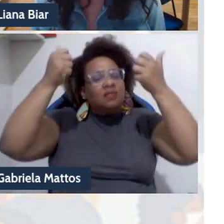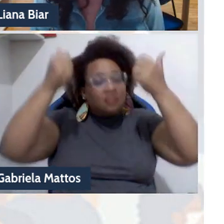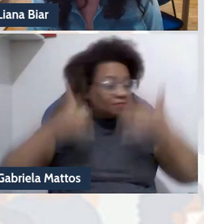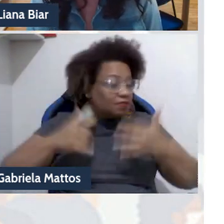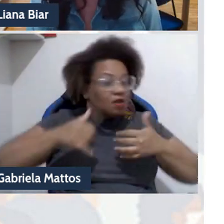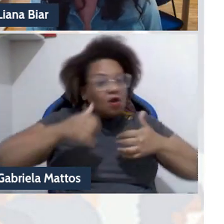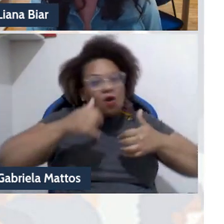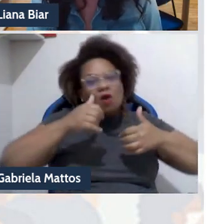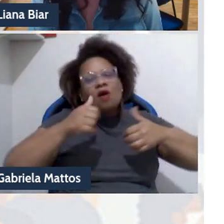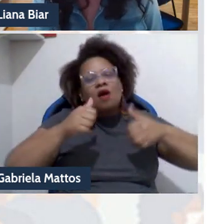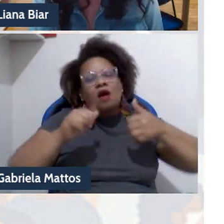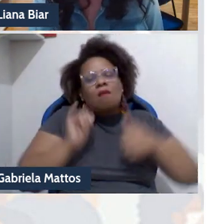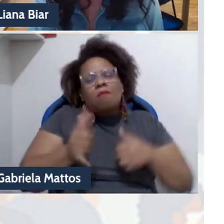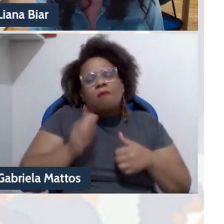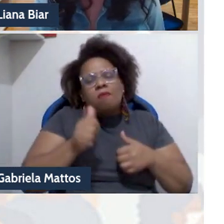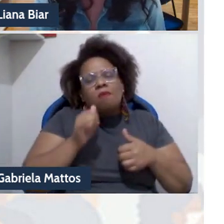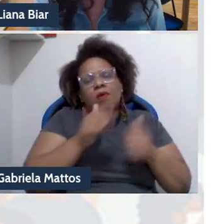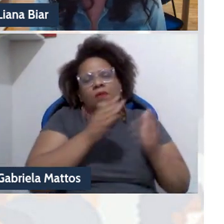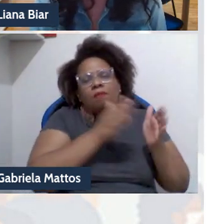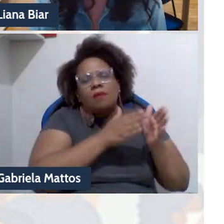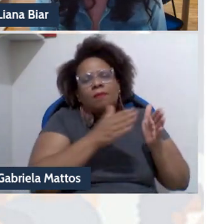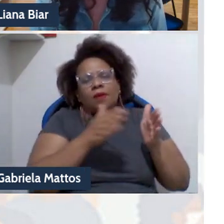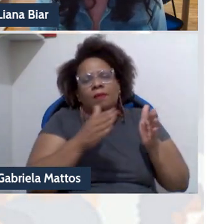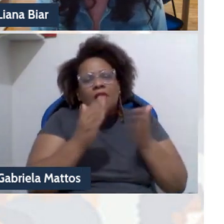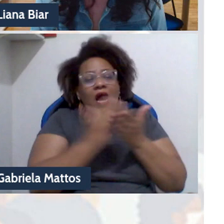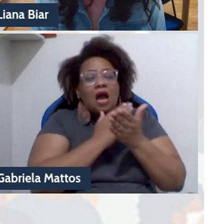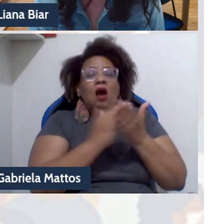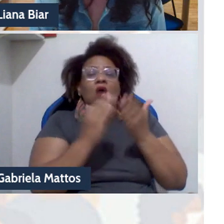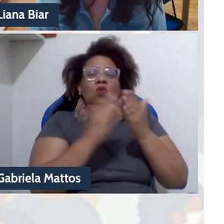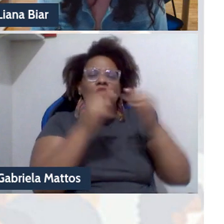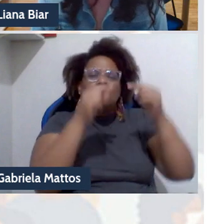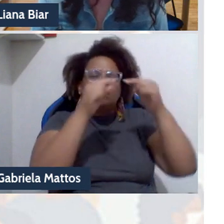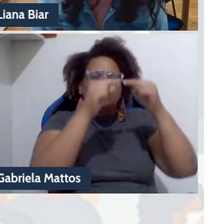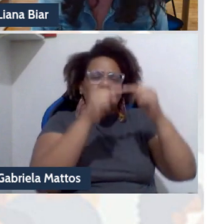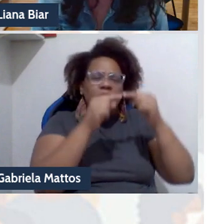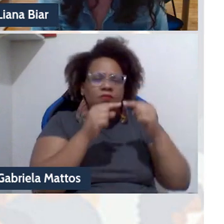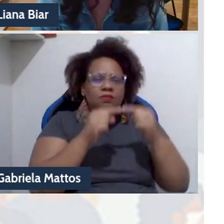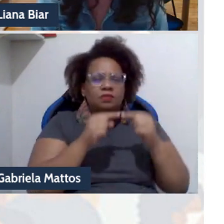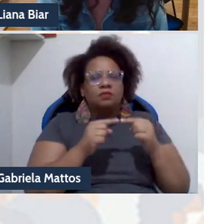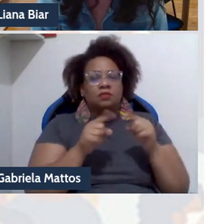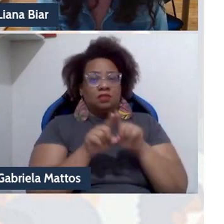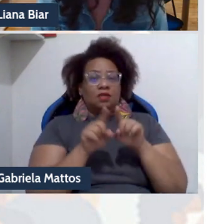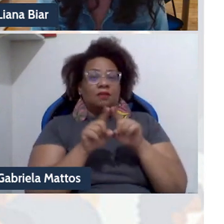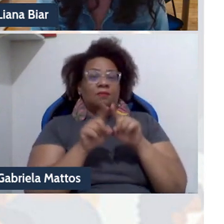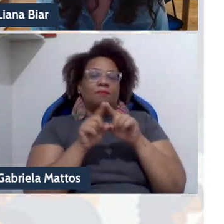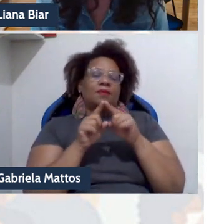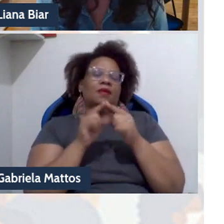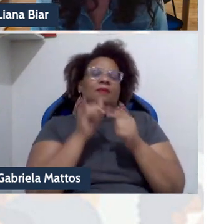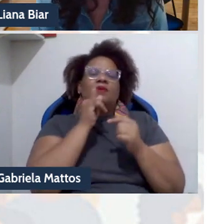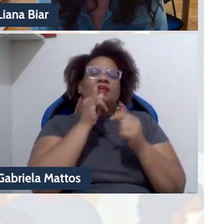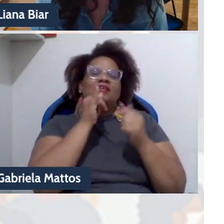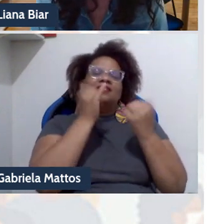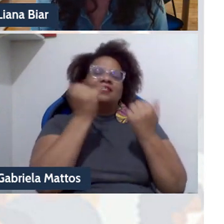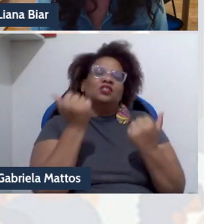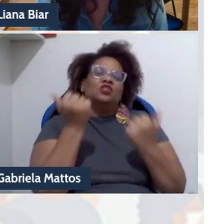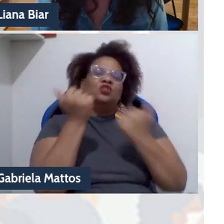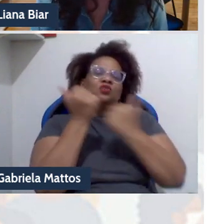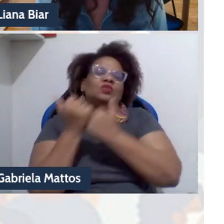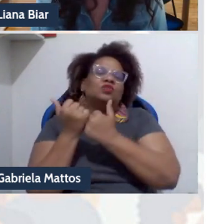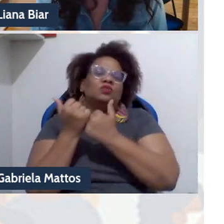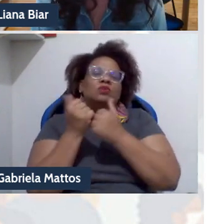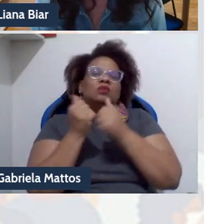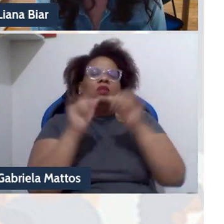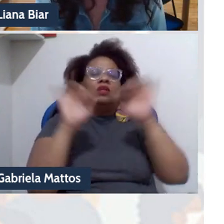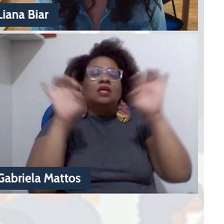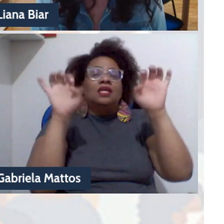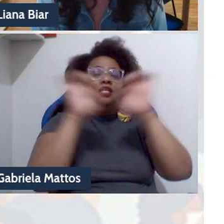acompanhando o desenvolvimento da linguística aplicada e substituindo, por exemplo, uma abordagem estrutural